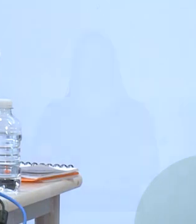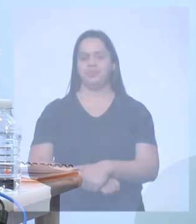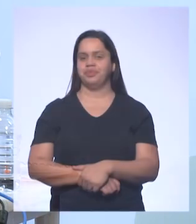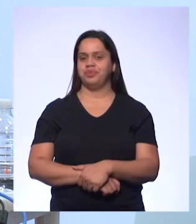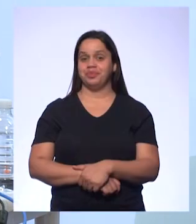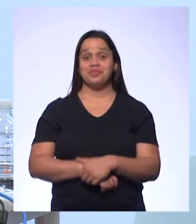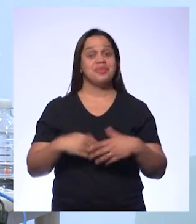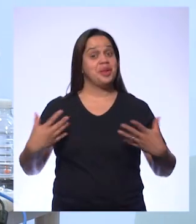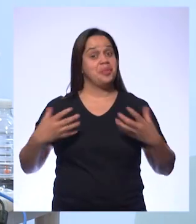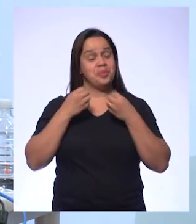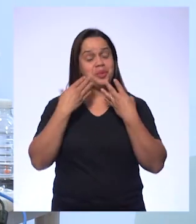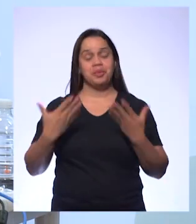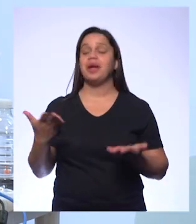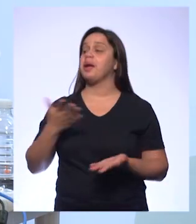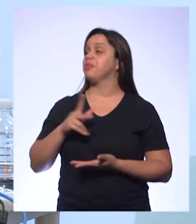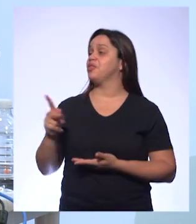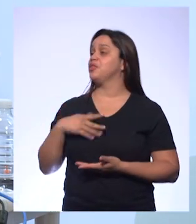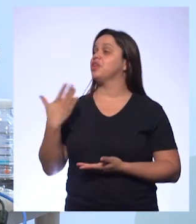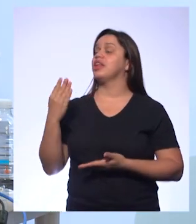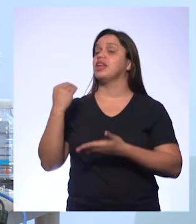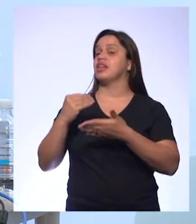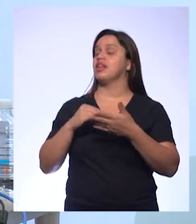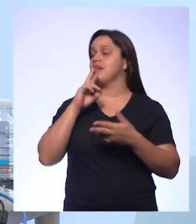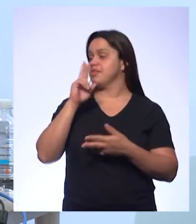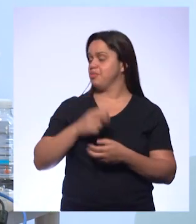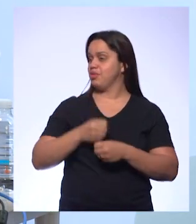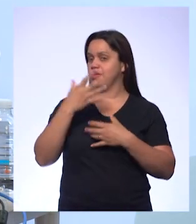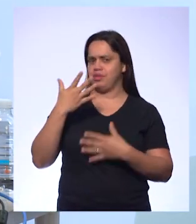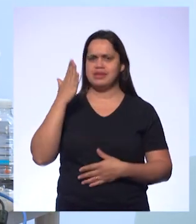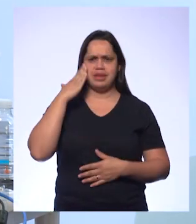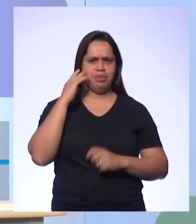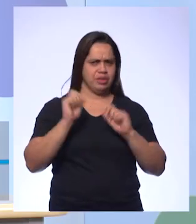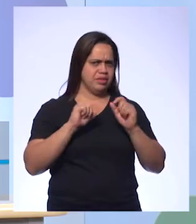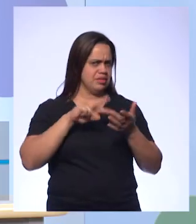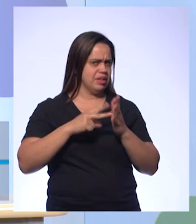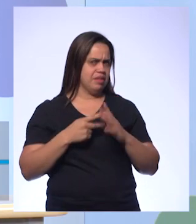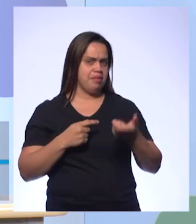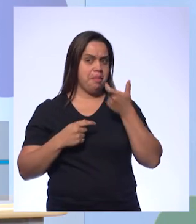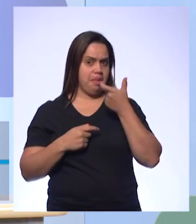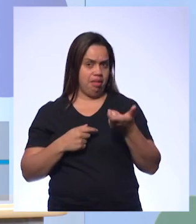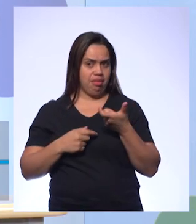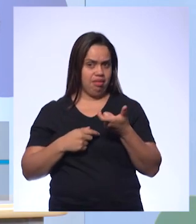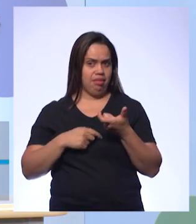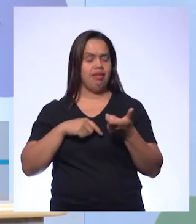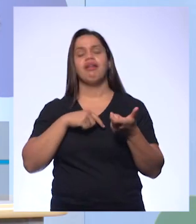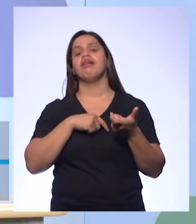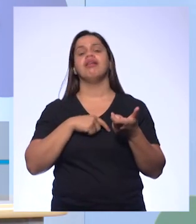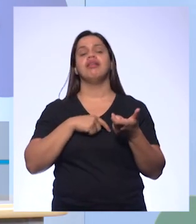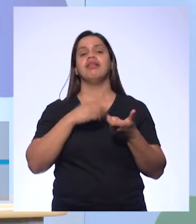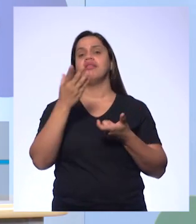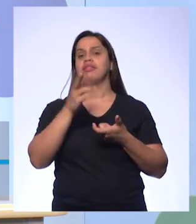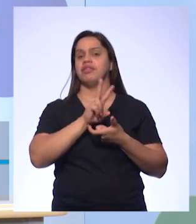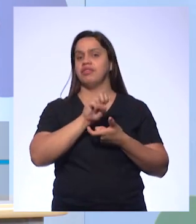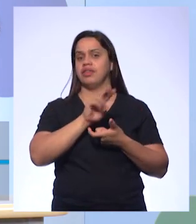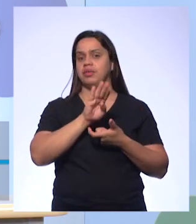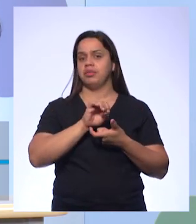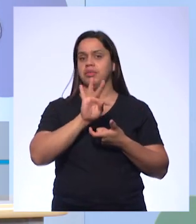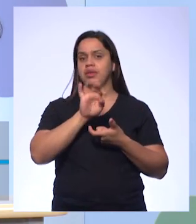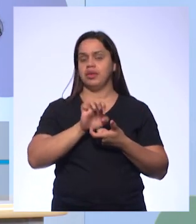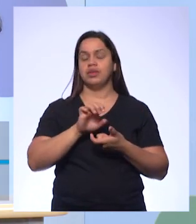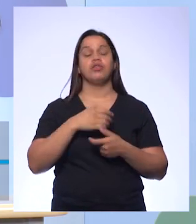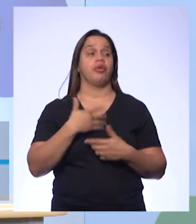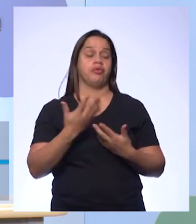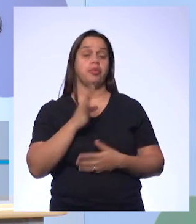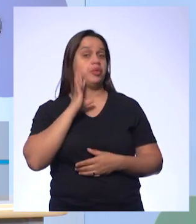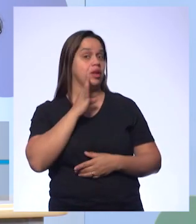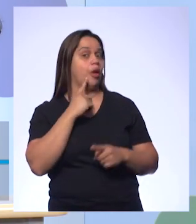Muito bem. Aí, Mônica, o que eles estão colocando? Eles sabem o que é um verbete? Nossa, olha, foi bem legal a professora explicar antes.